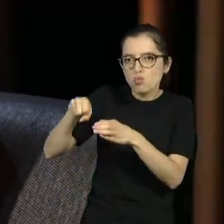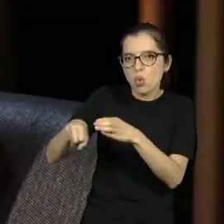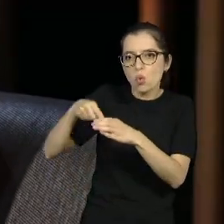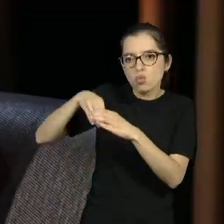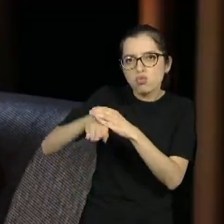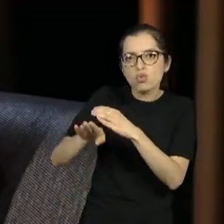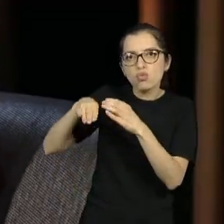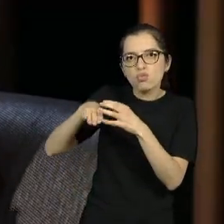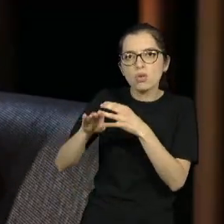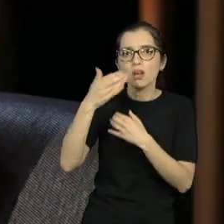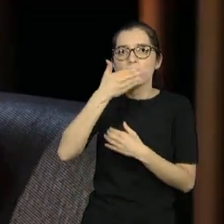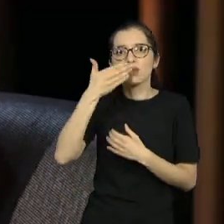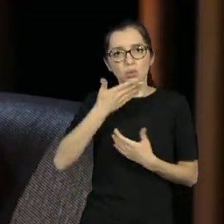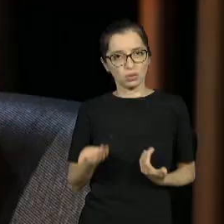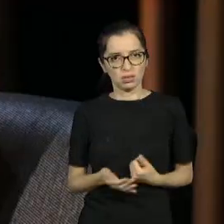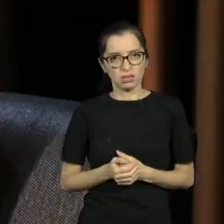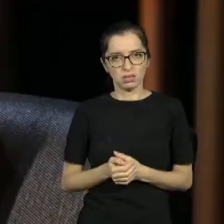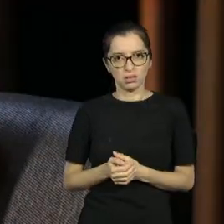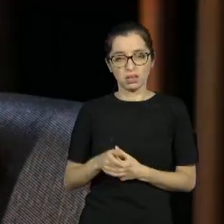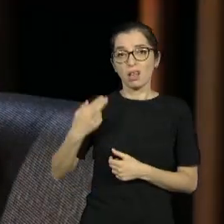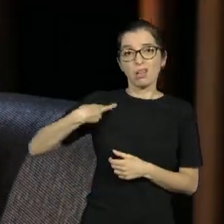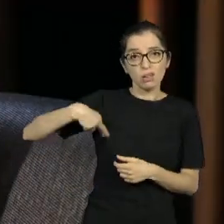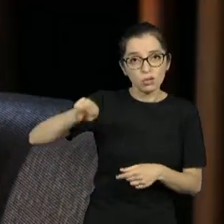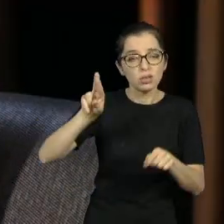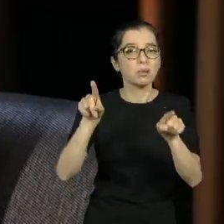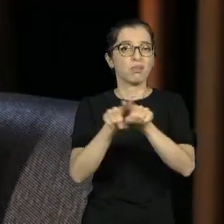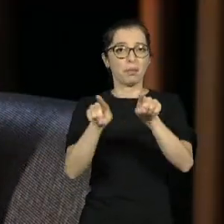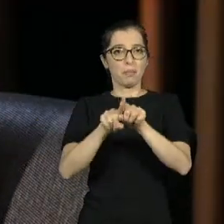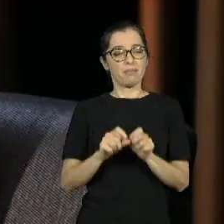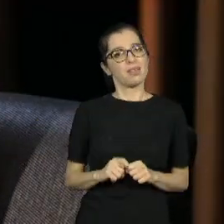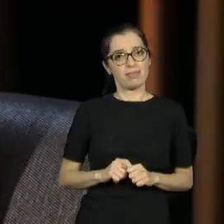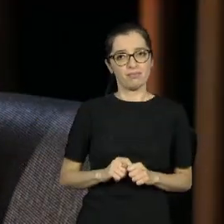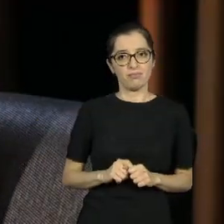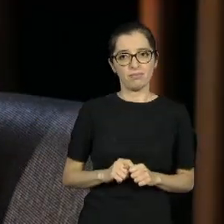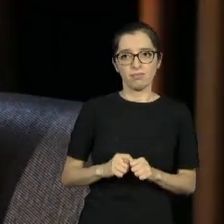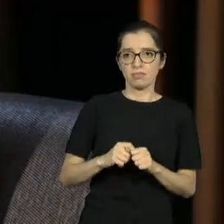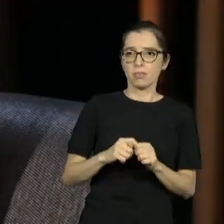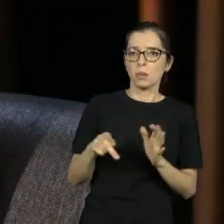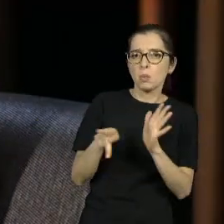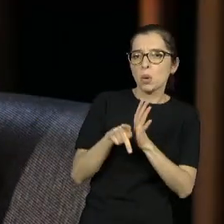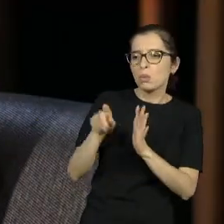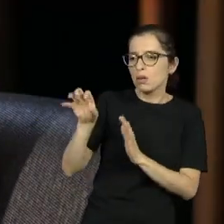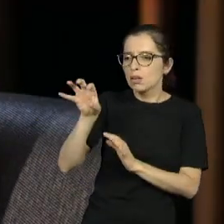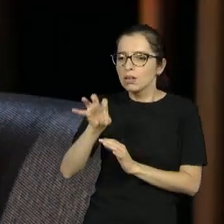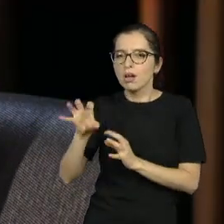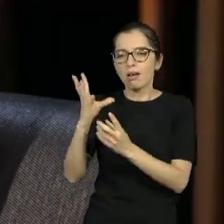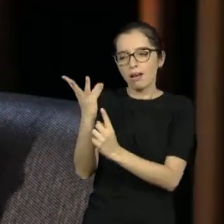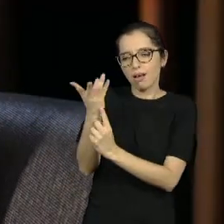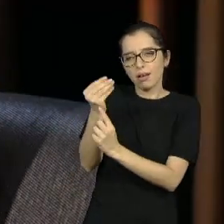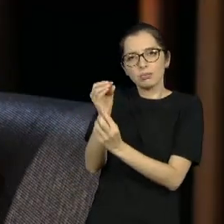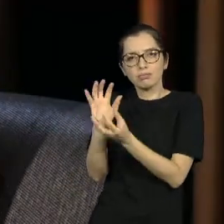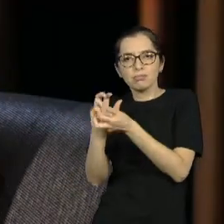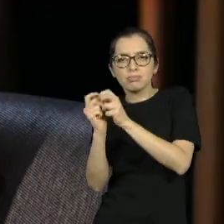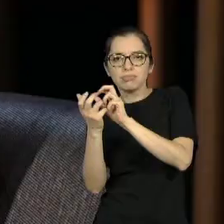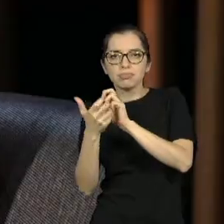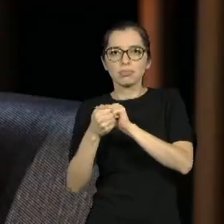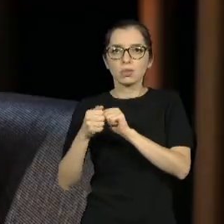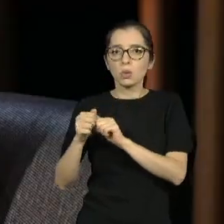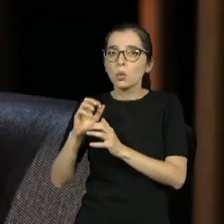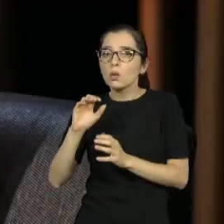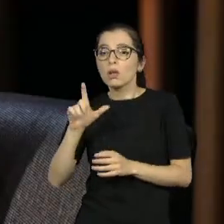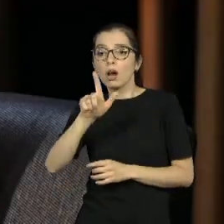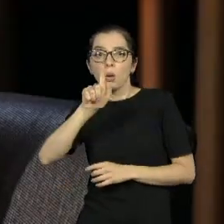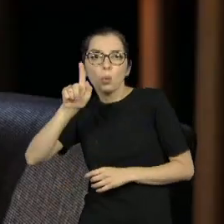cosmologia vieram religiões piano padrões padronagens estéticas vieram de toda uma linguagem